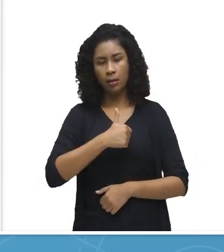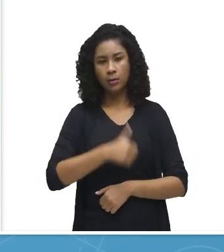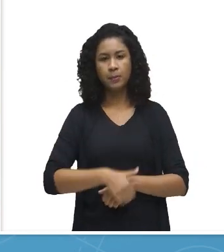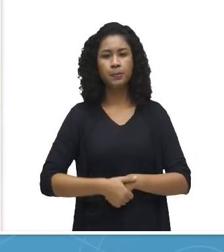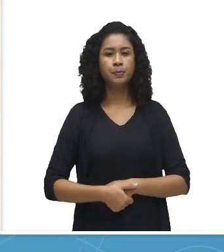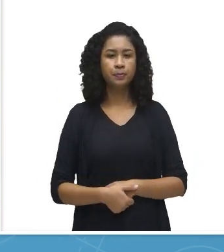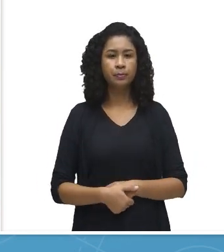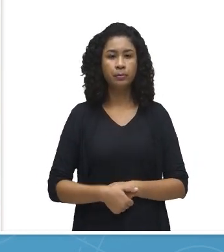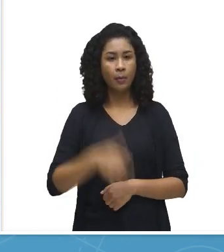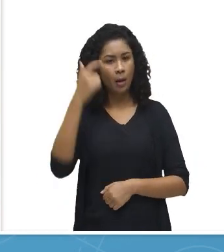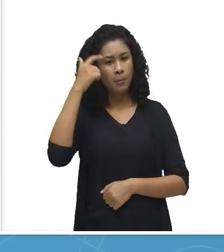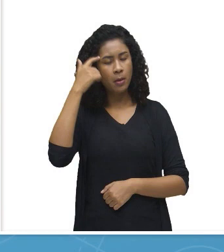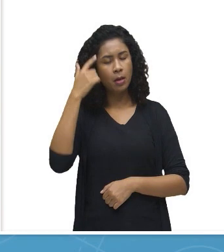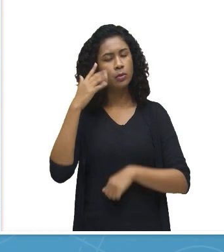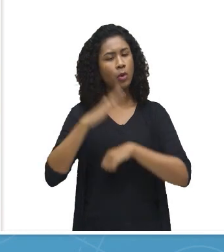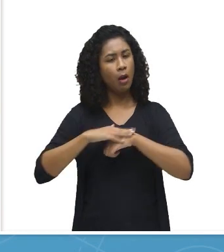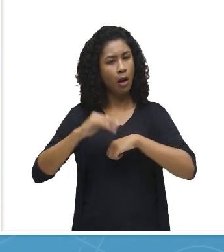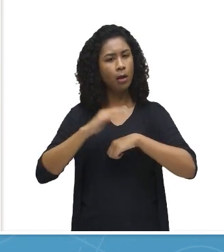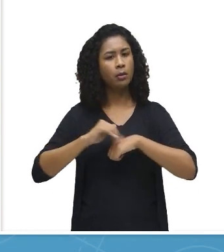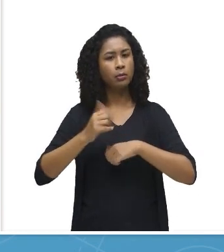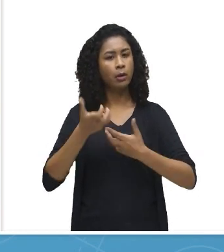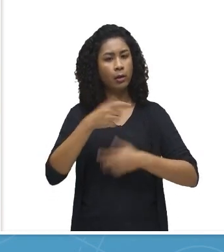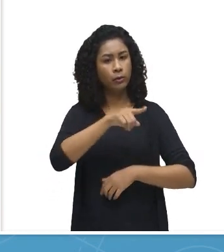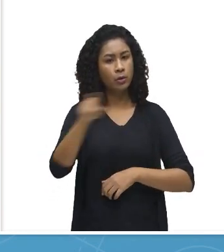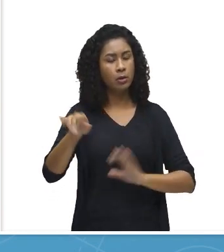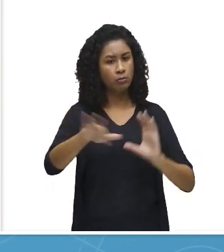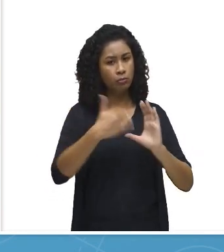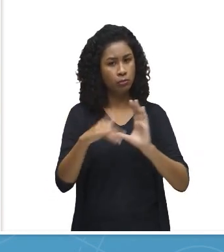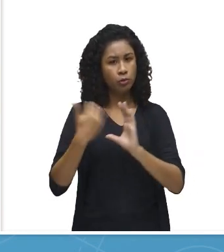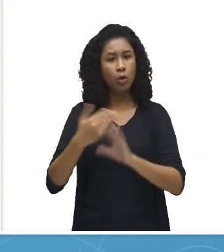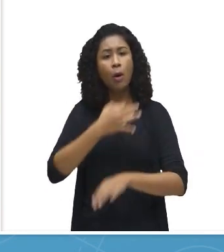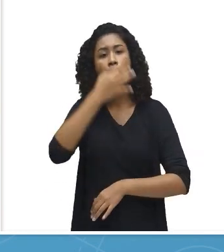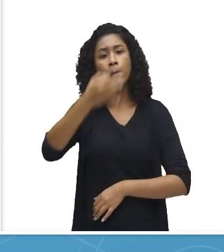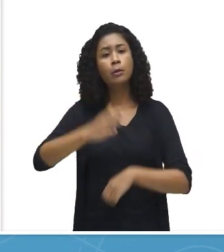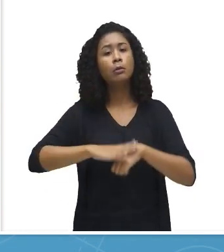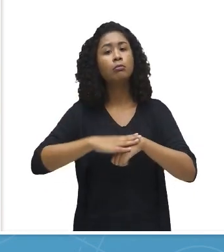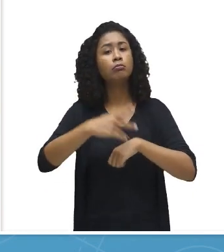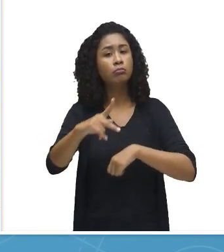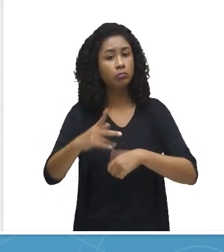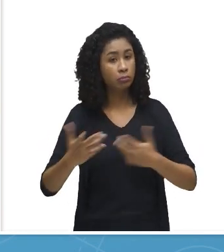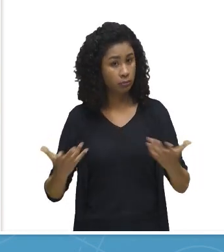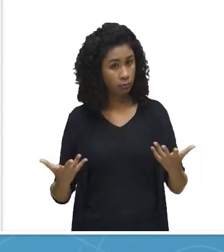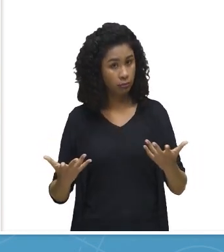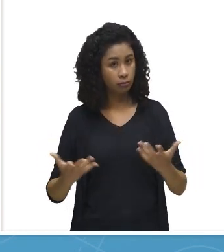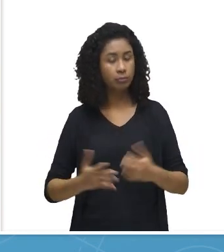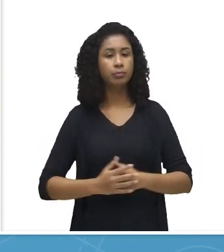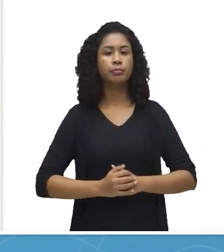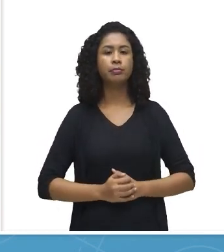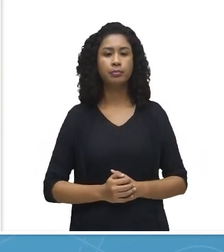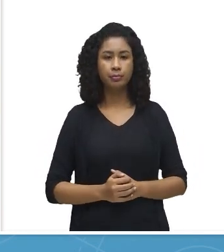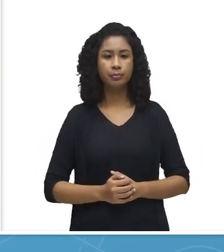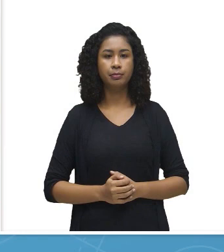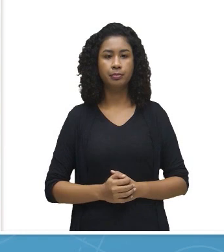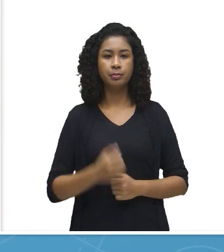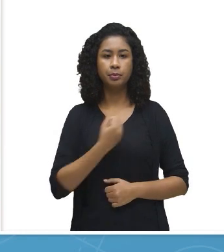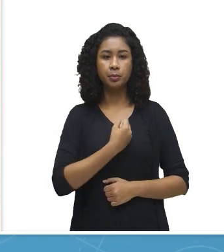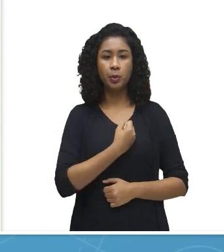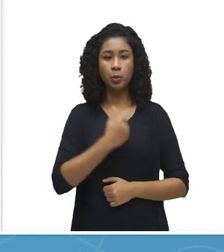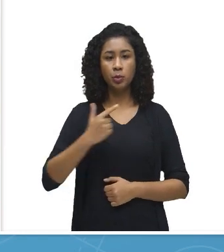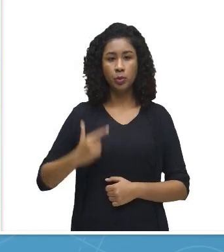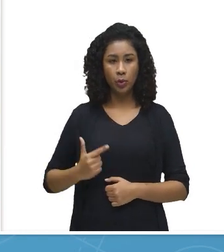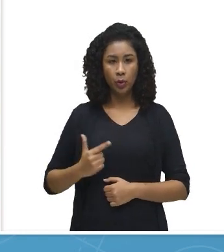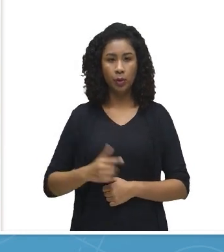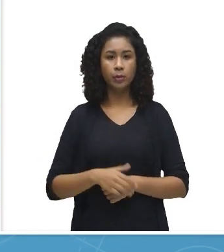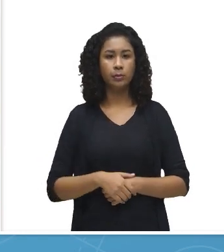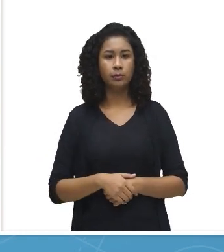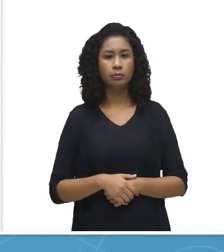você participe aí da nossa ideia de ir. Qual é a sua opinião em relação à nossa primeira questão, né? Segunda questão, diferencie